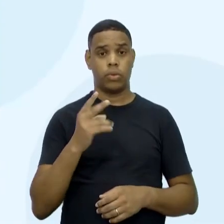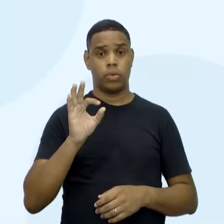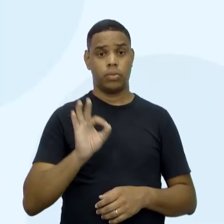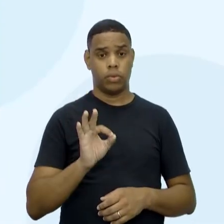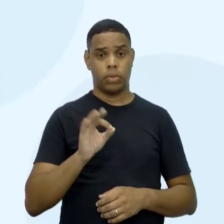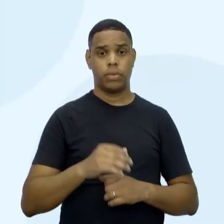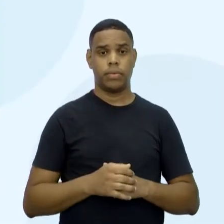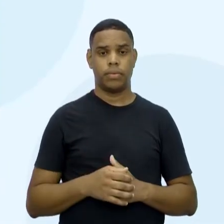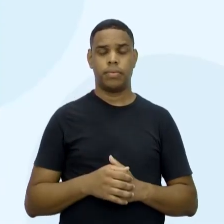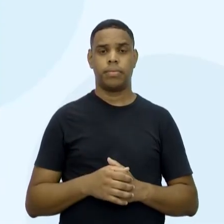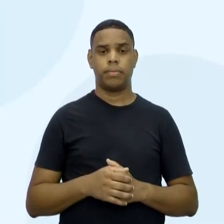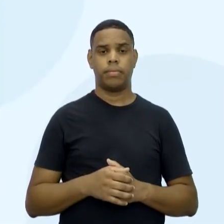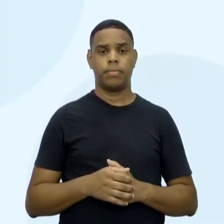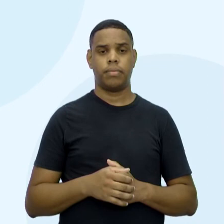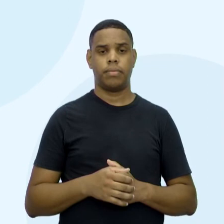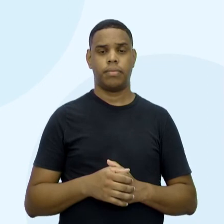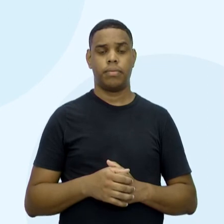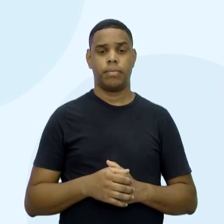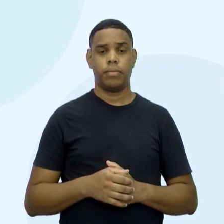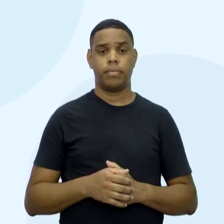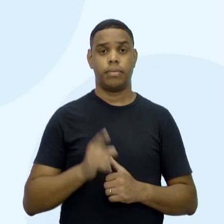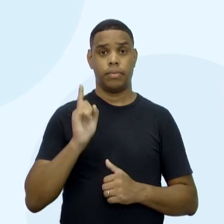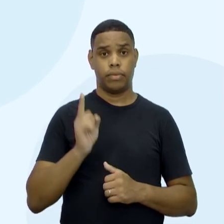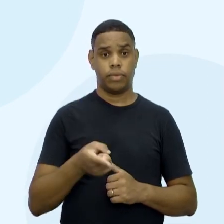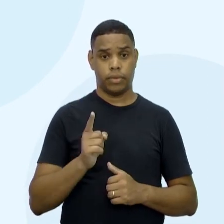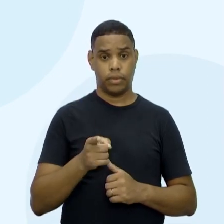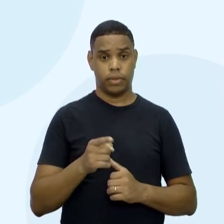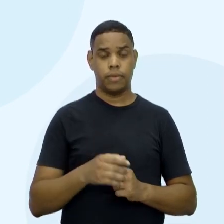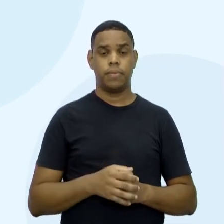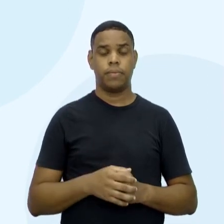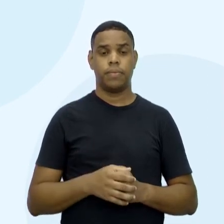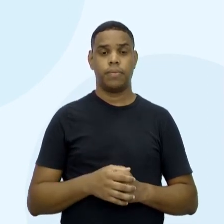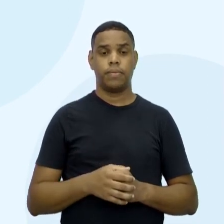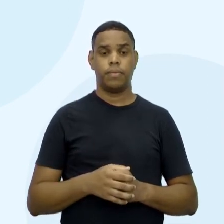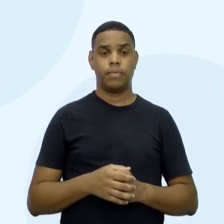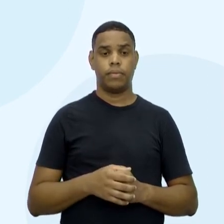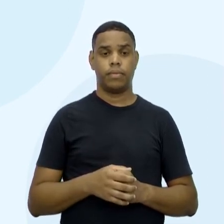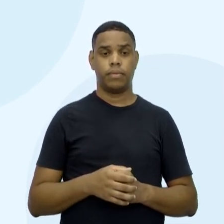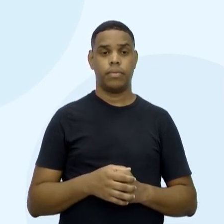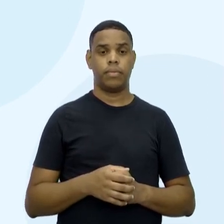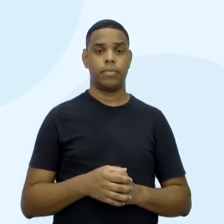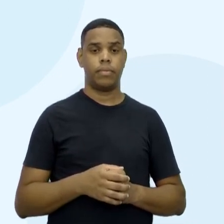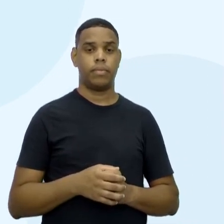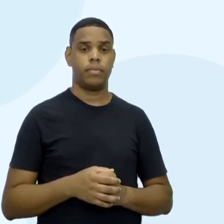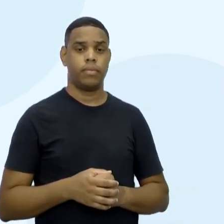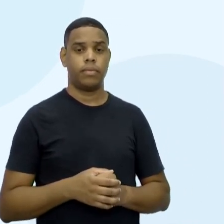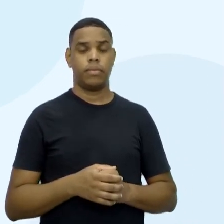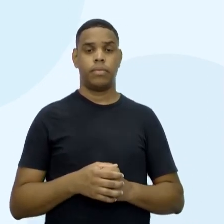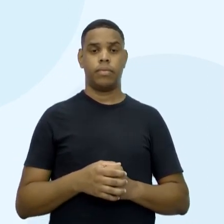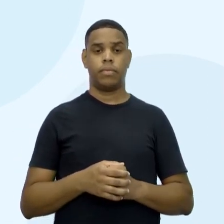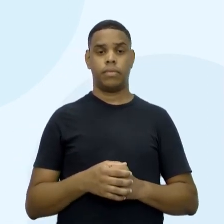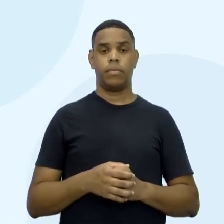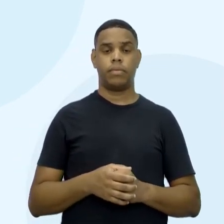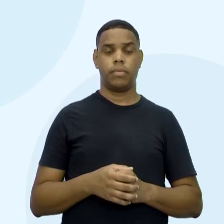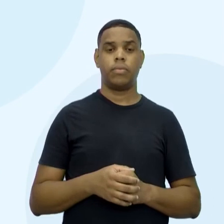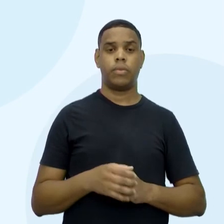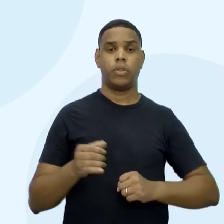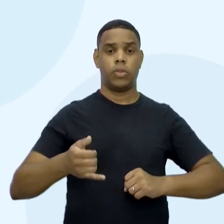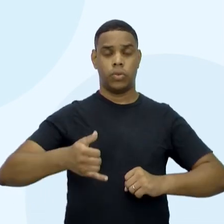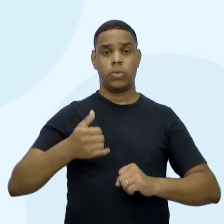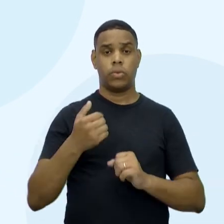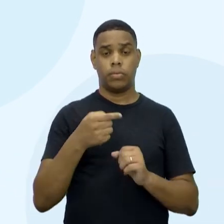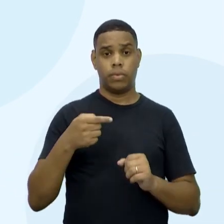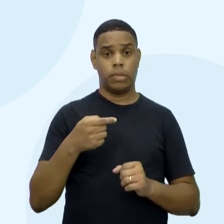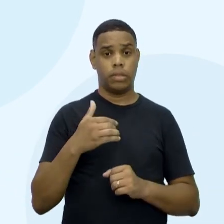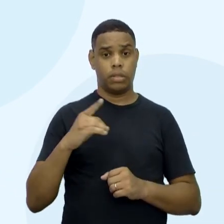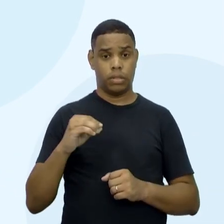2%. Então, eu tenho aqui R$1.000. Só que aqui a gente vai somar, porque aqui a gente subtraiu 100, né?